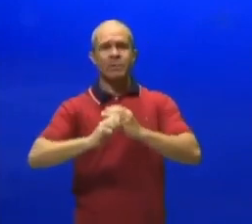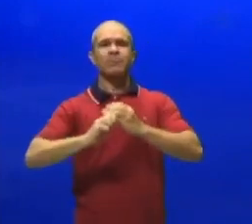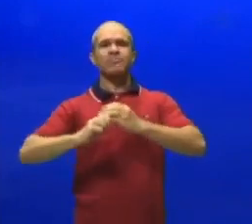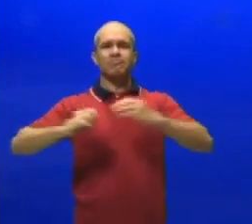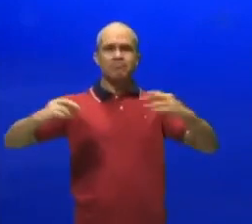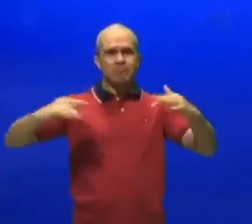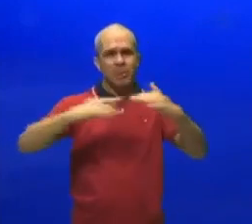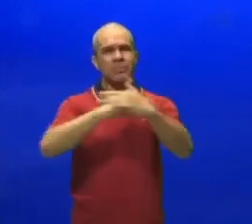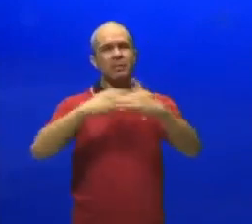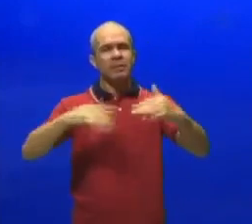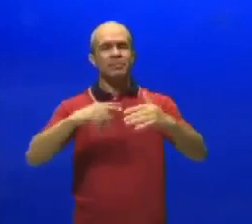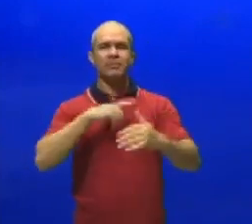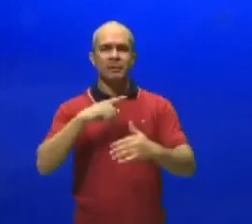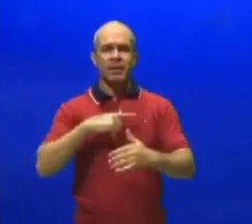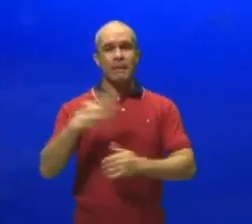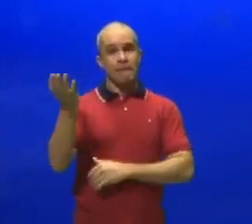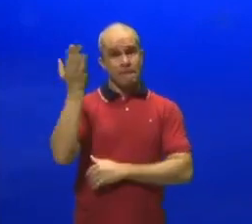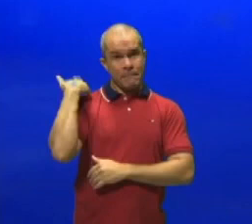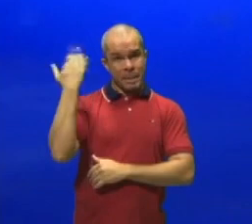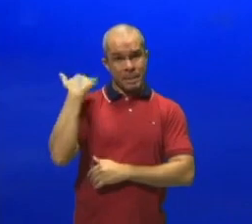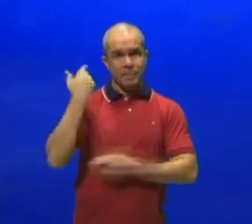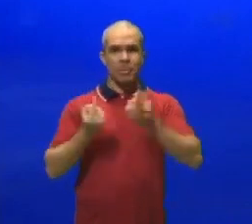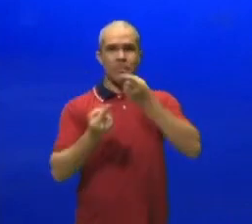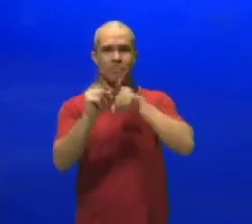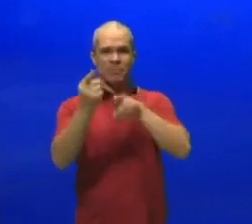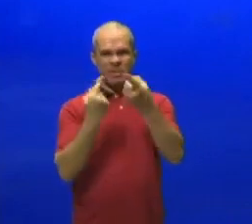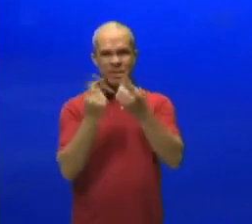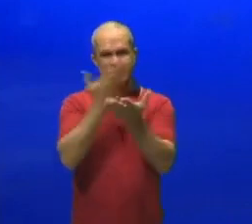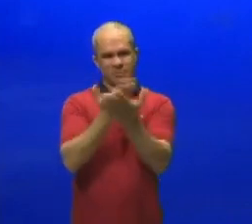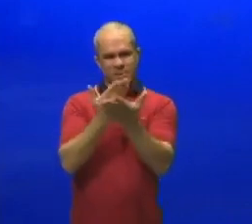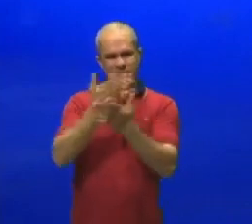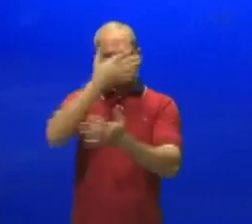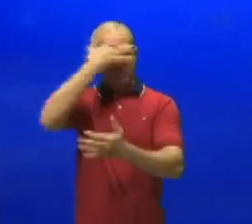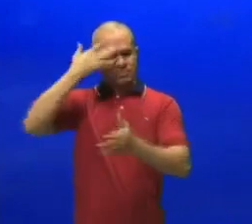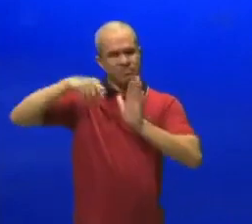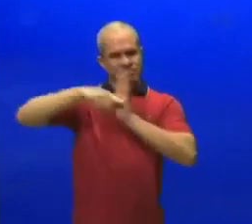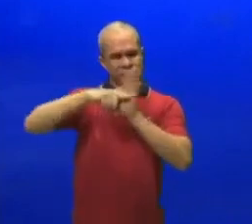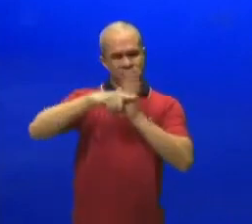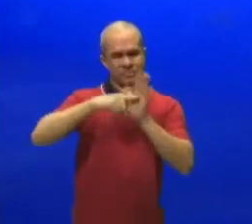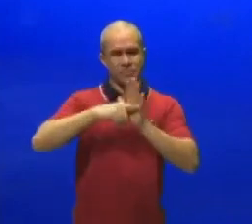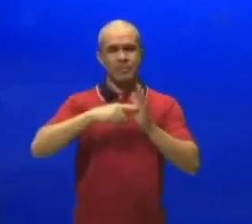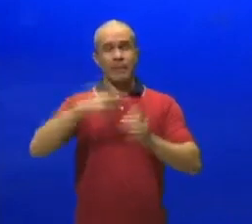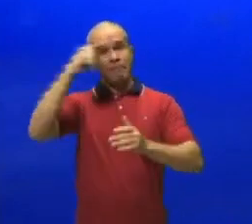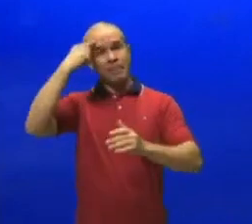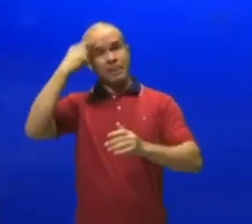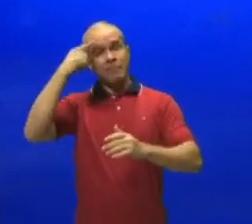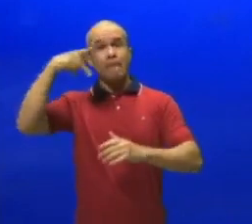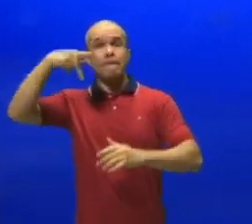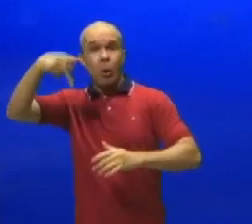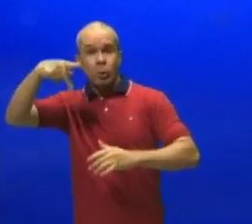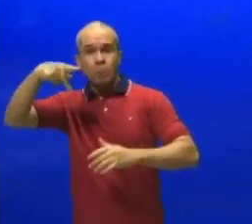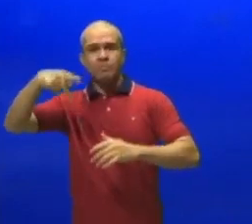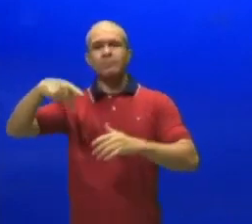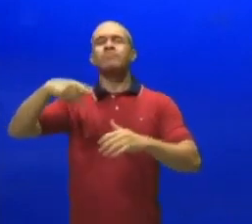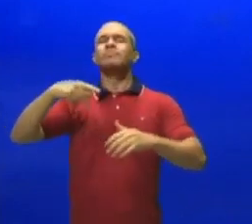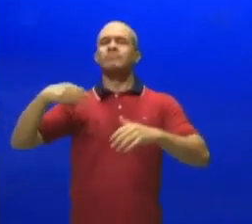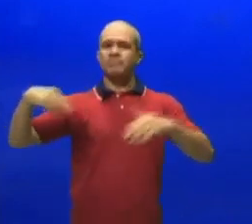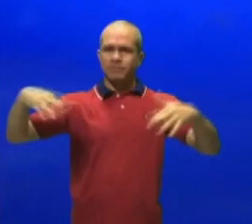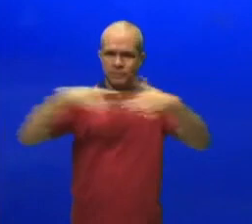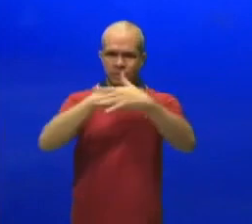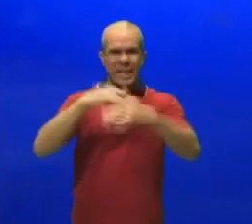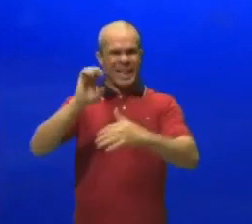Resultado disso é que pensávamos, os físicos pensavam na época, que os prótons é que se deslocavam. A carga era positiva e não